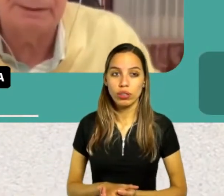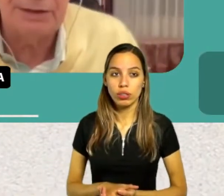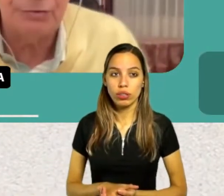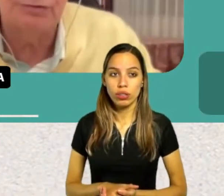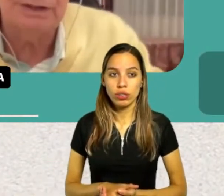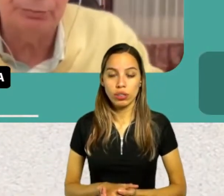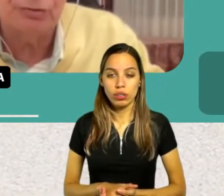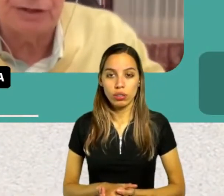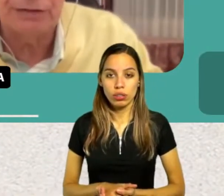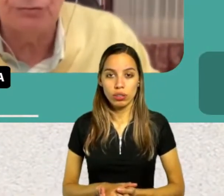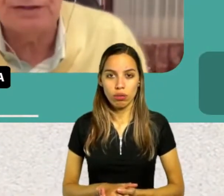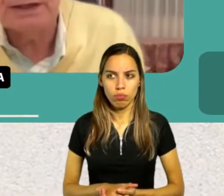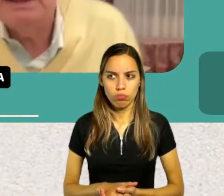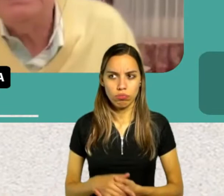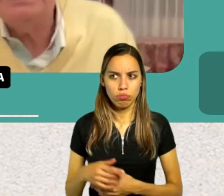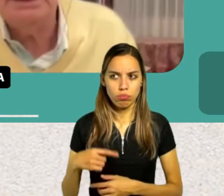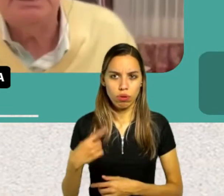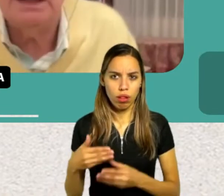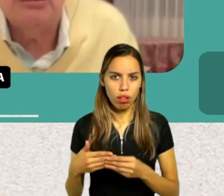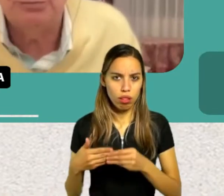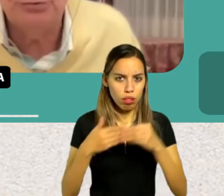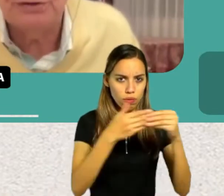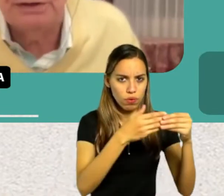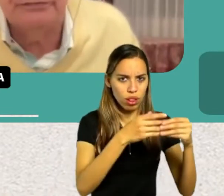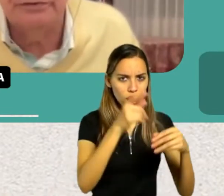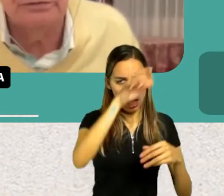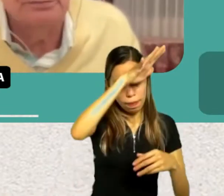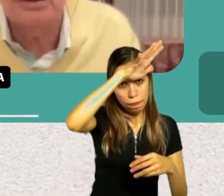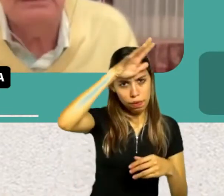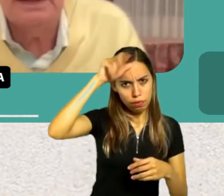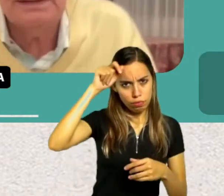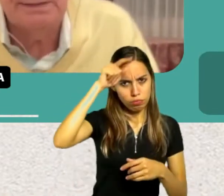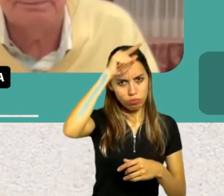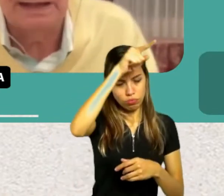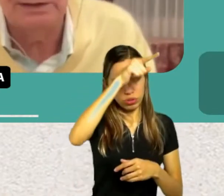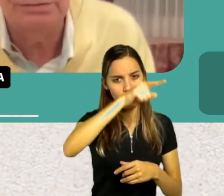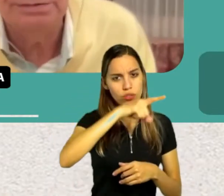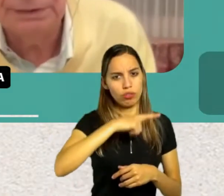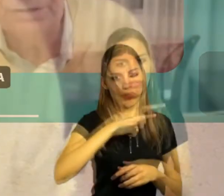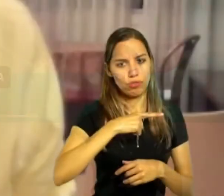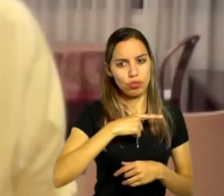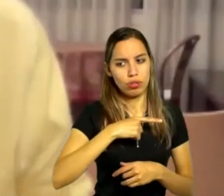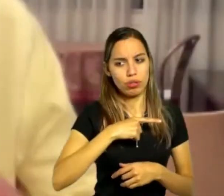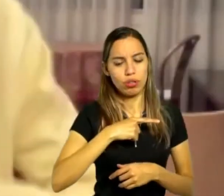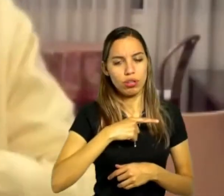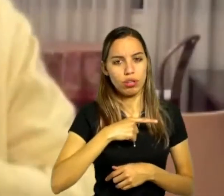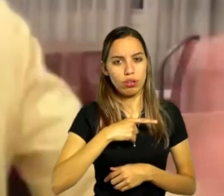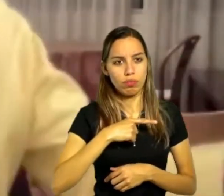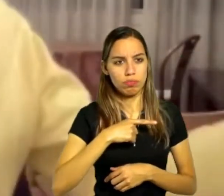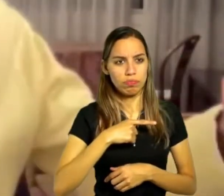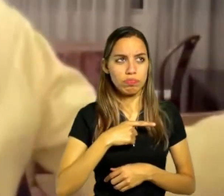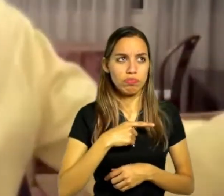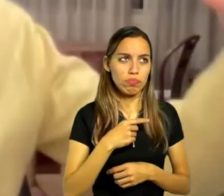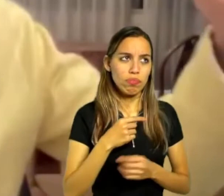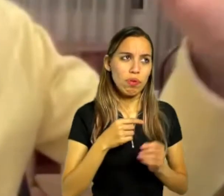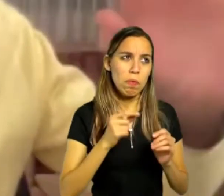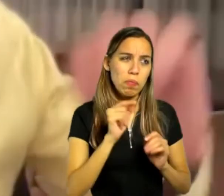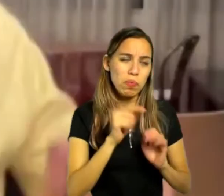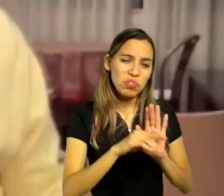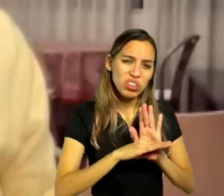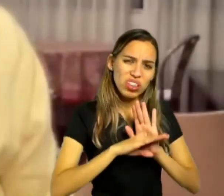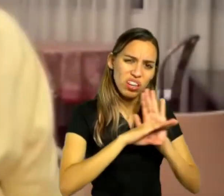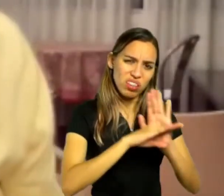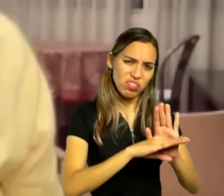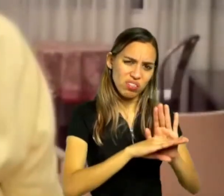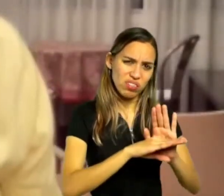lá para a Amazônia, para os rios e tal, e ali tinha que pagar o combustível, e o combustível tem que ser pago em dinheiro. Foi o único que